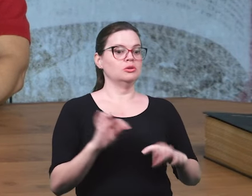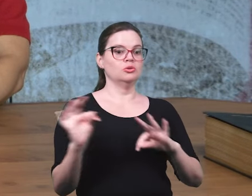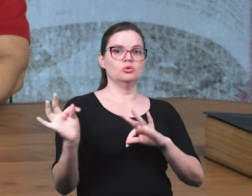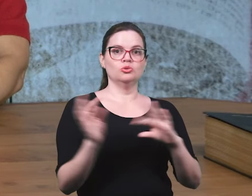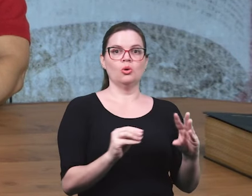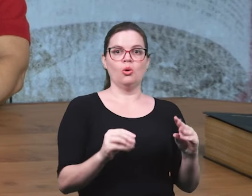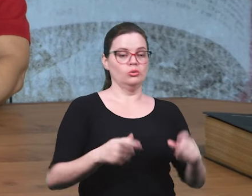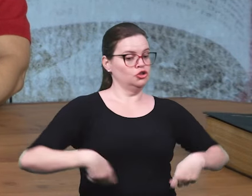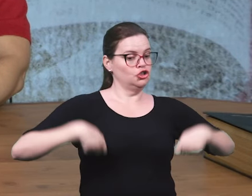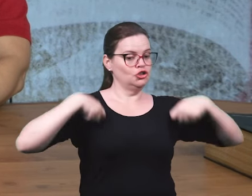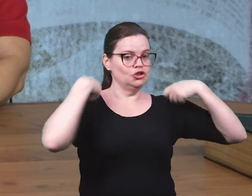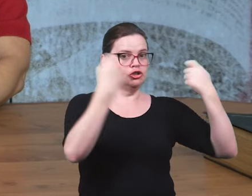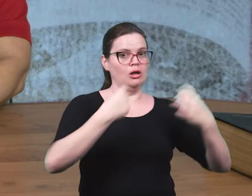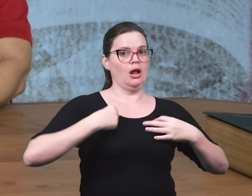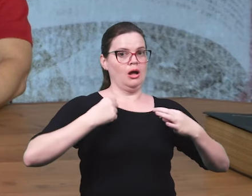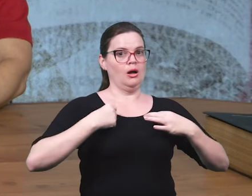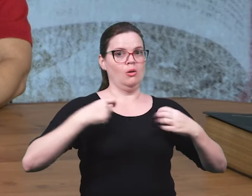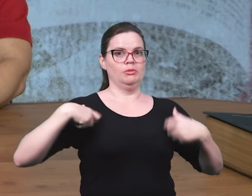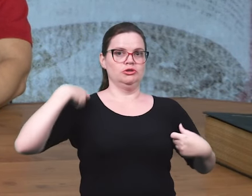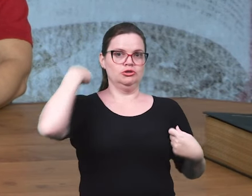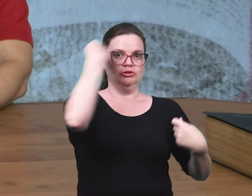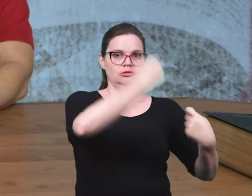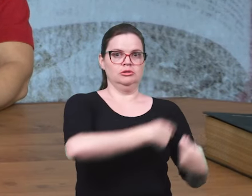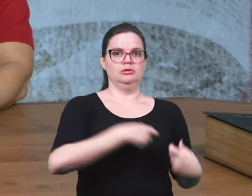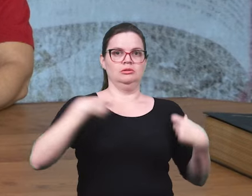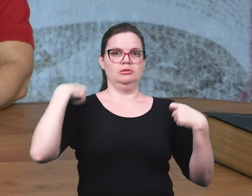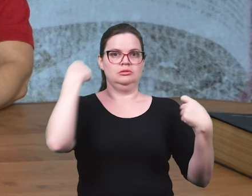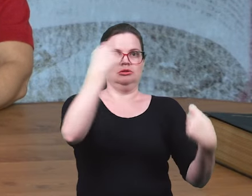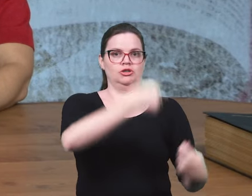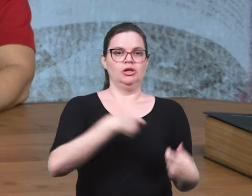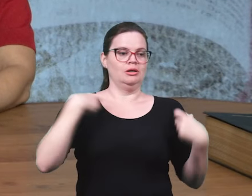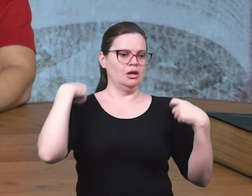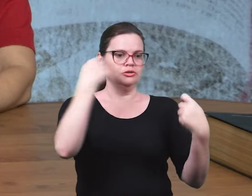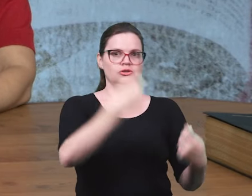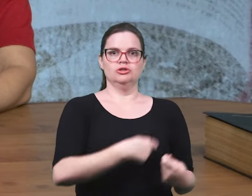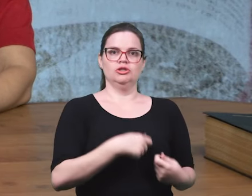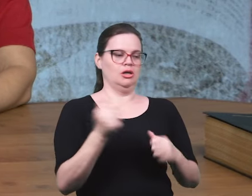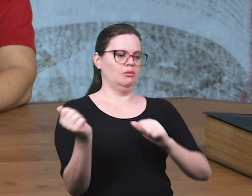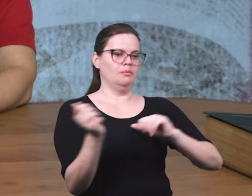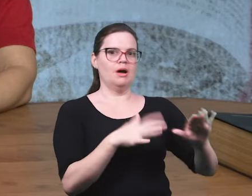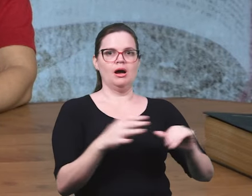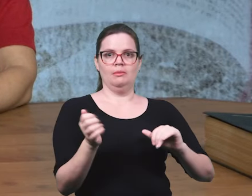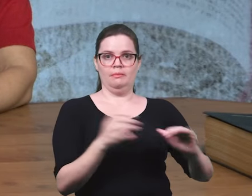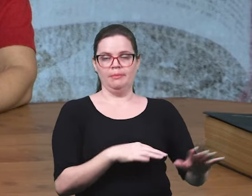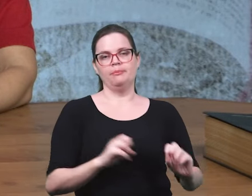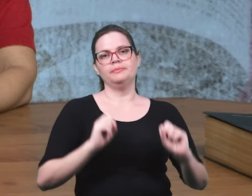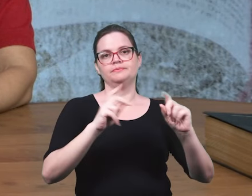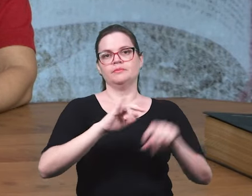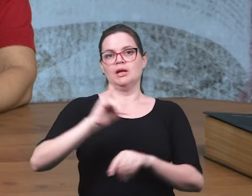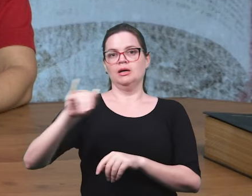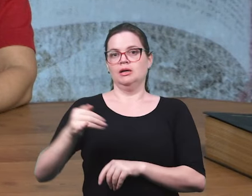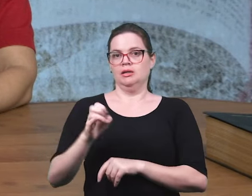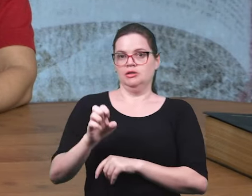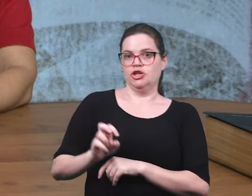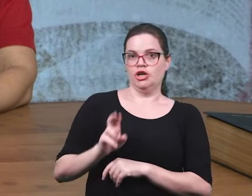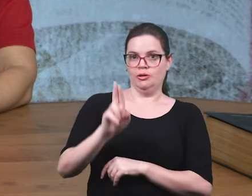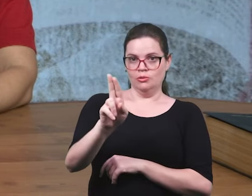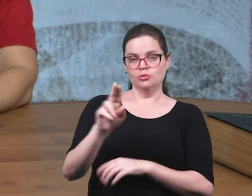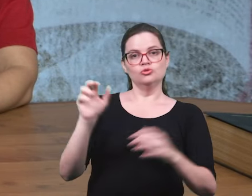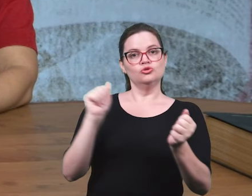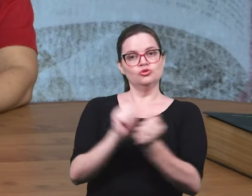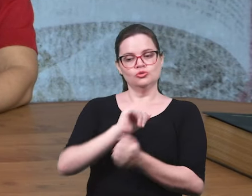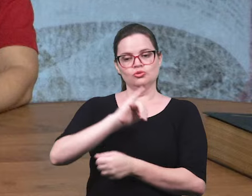servos de Baal. E ele lhes tirou para fora as vestimentas. E entrou Jeú com Jonadab, filho